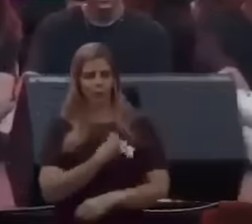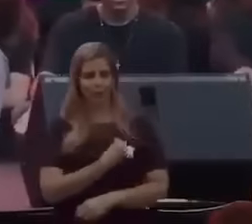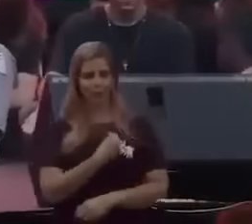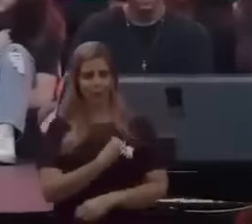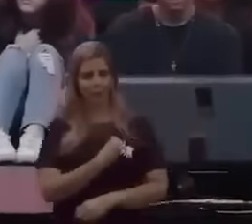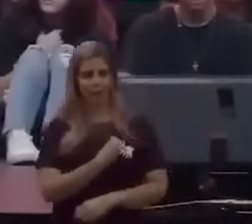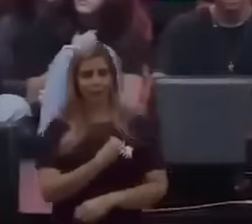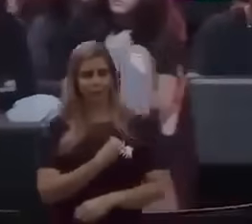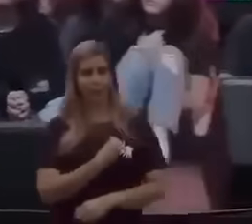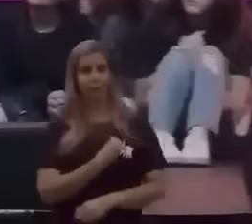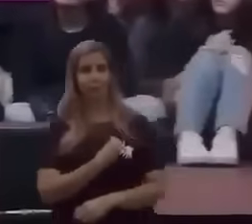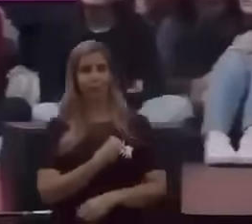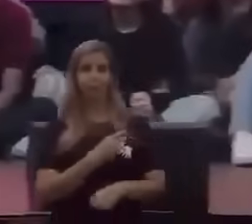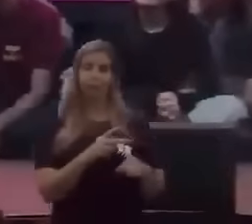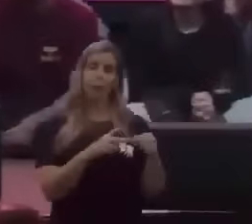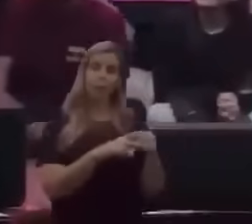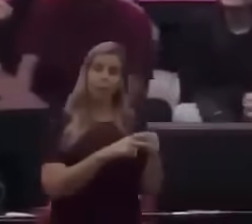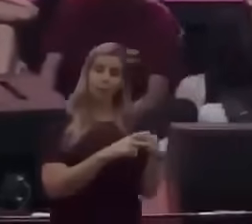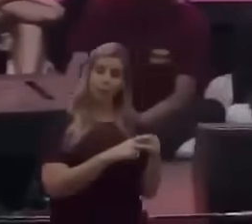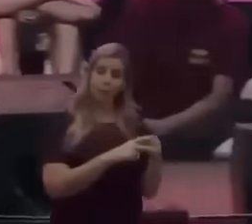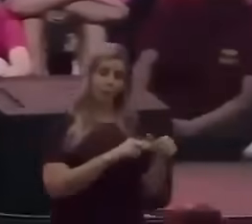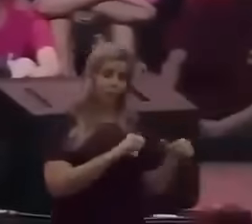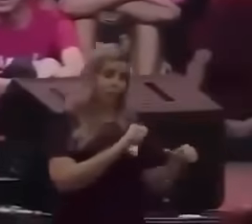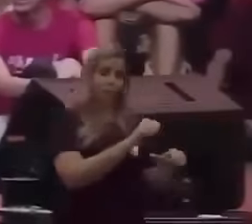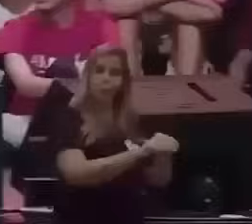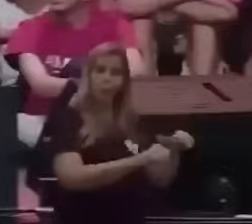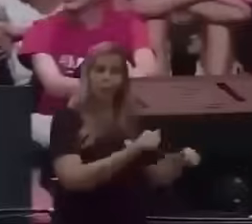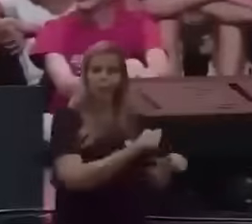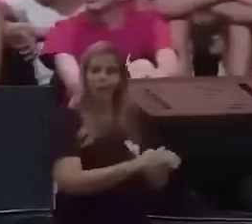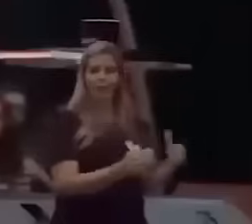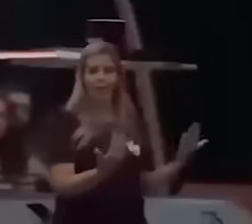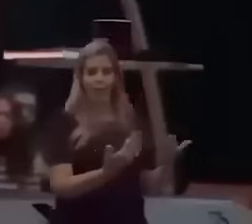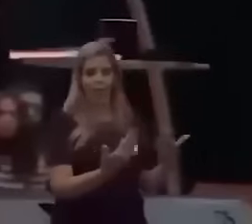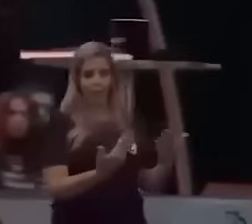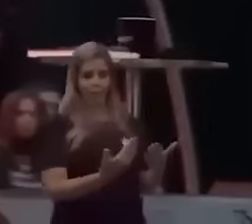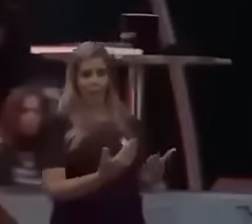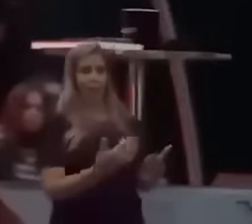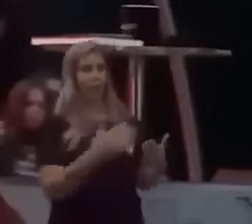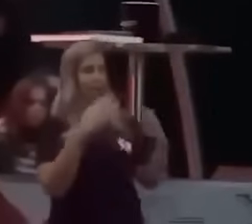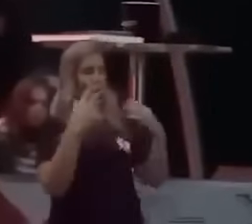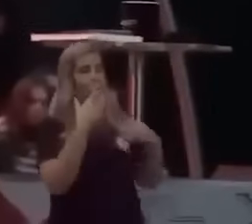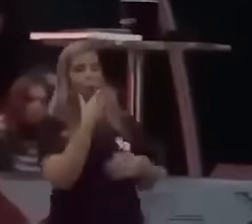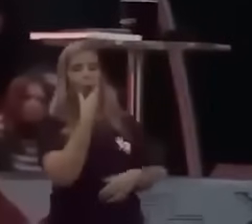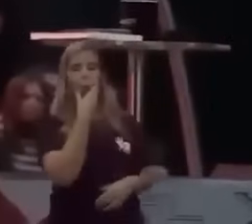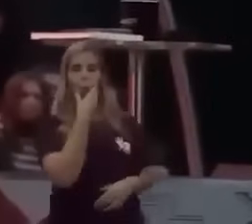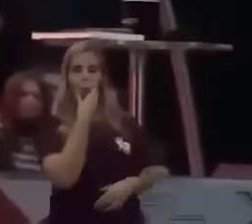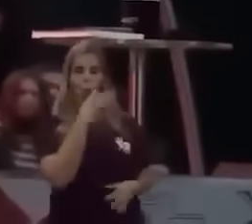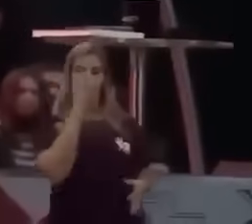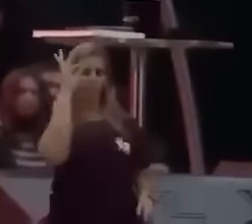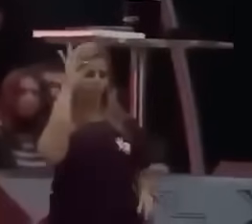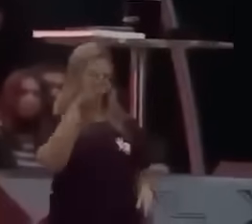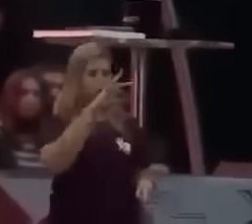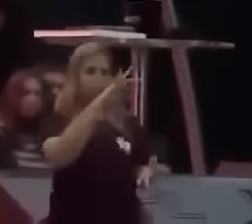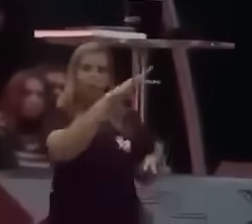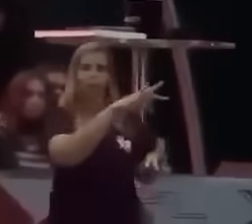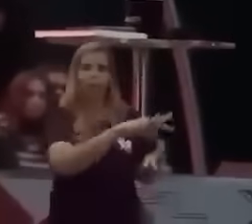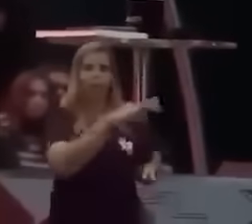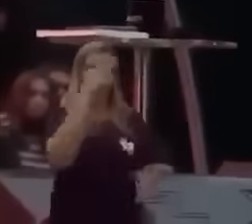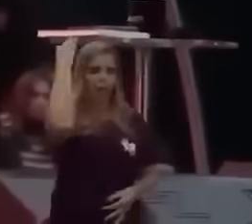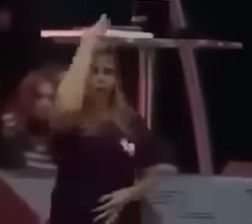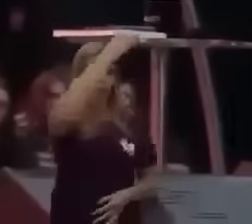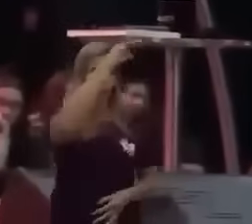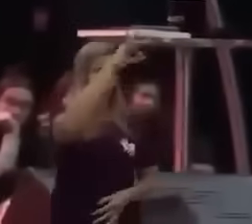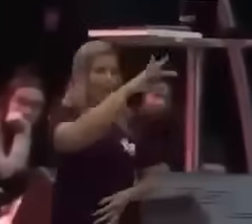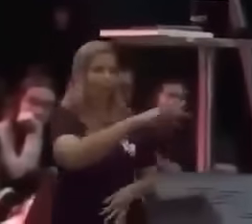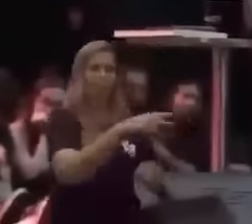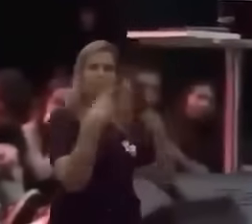A partir de agora, irmãos, Pedro é um outro homem. A partir de agora Pedro é um homem cheio do Espírito Santo, a partir de agora Pedro é um homem de oração, a partir de agora